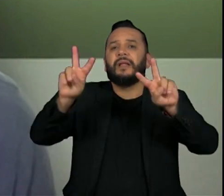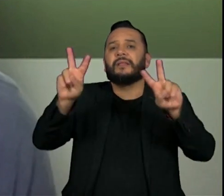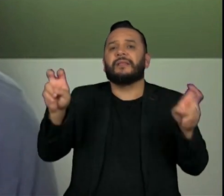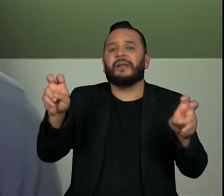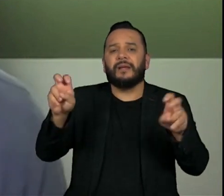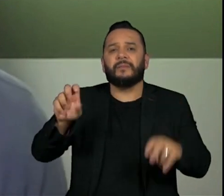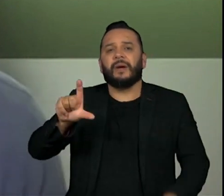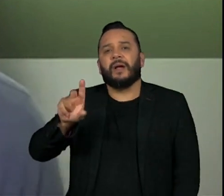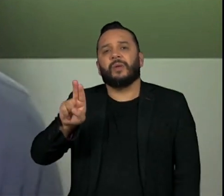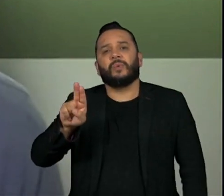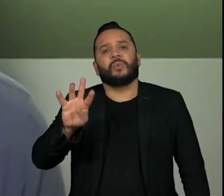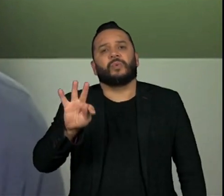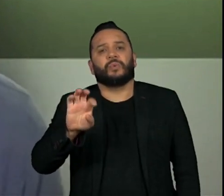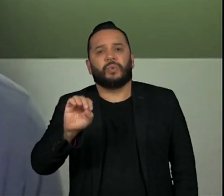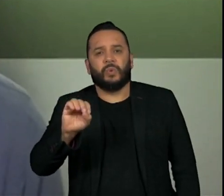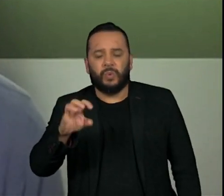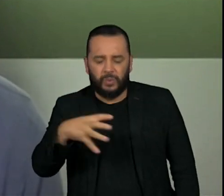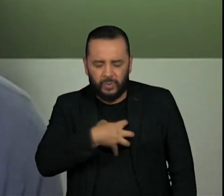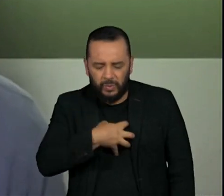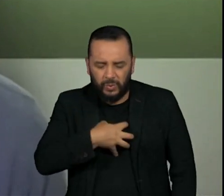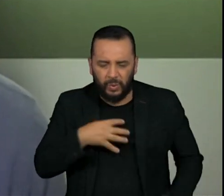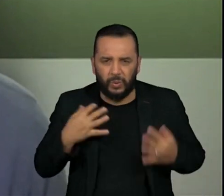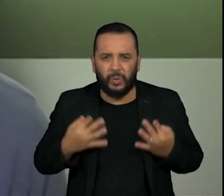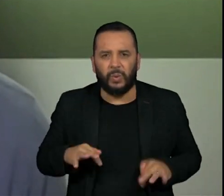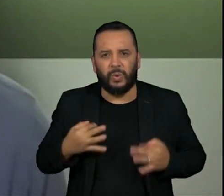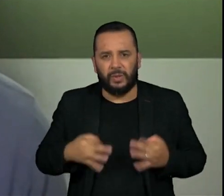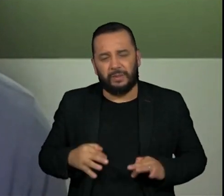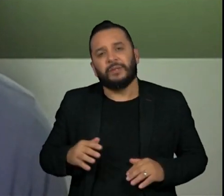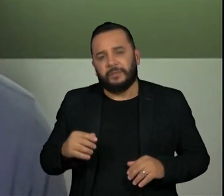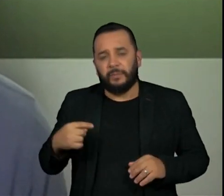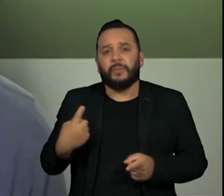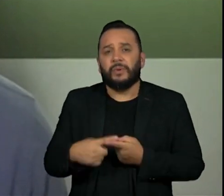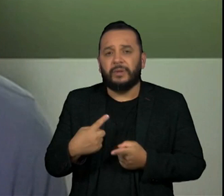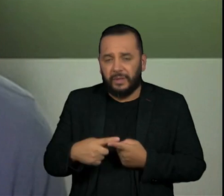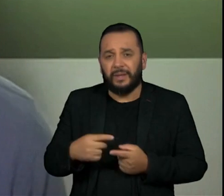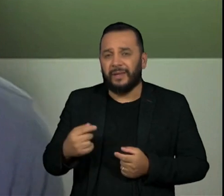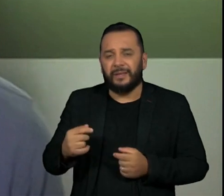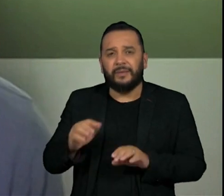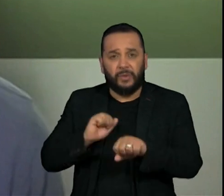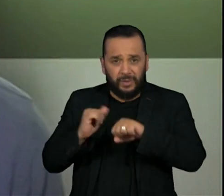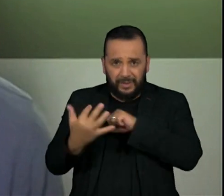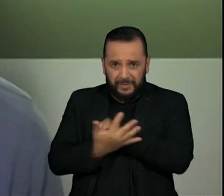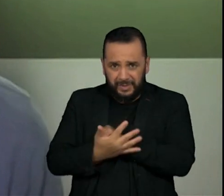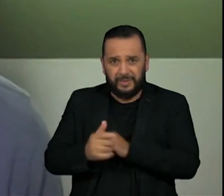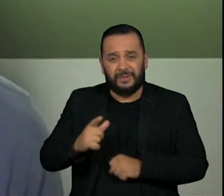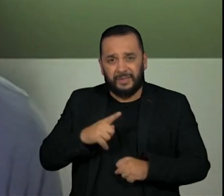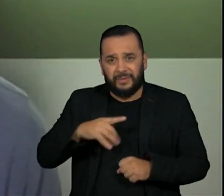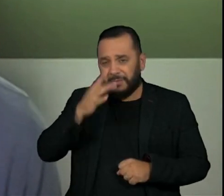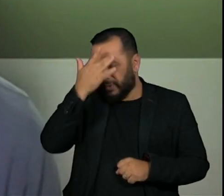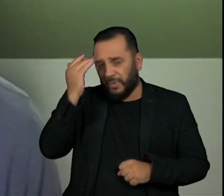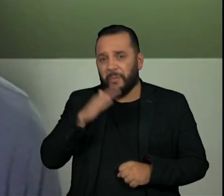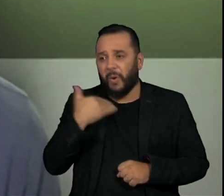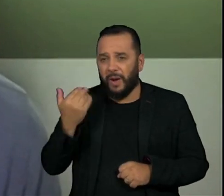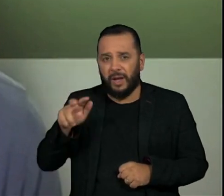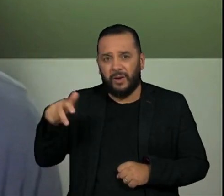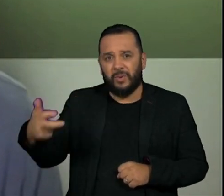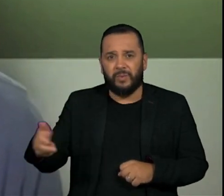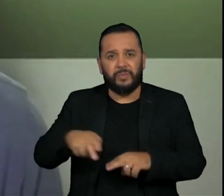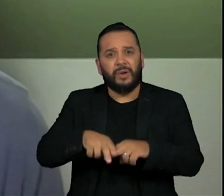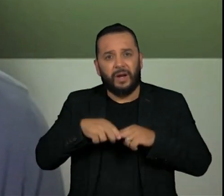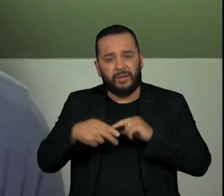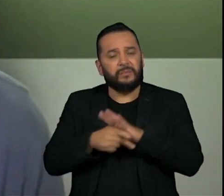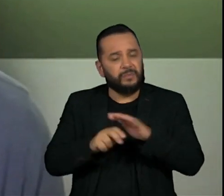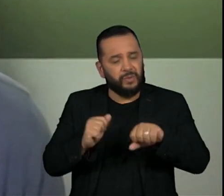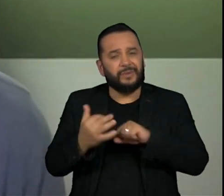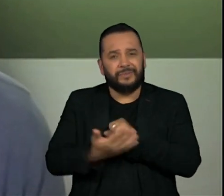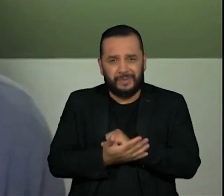perdemos pessoas. A gente sabe que os alunos e os professores, eles conhecem pessoas que não sobreviveram à pandemia.